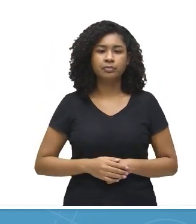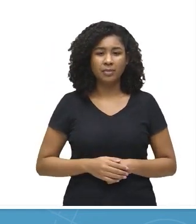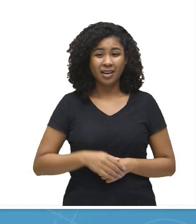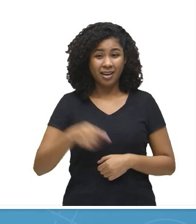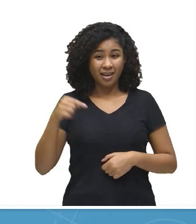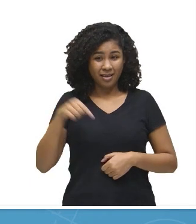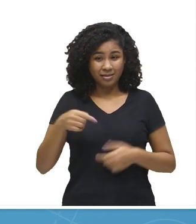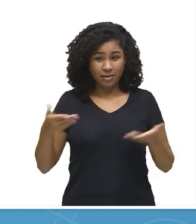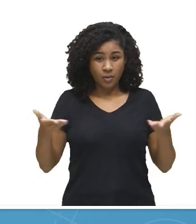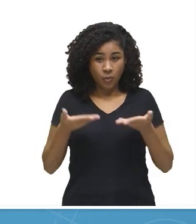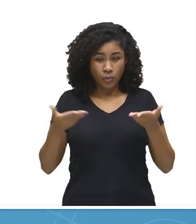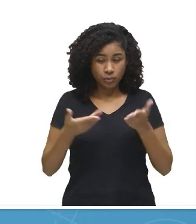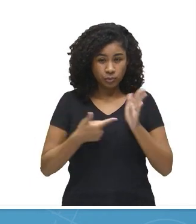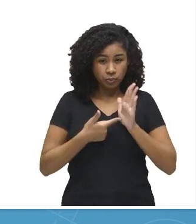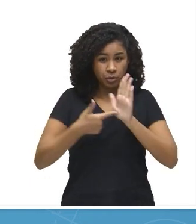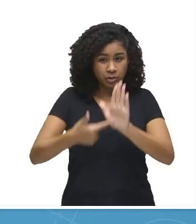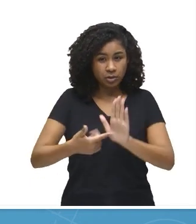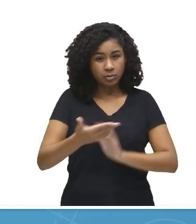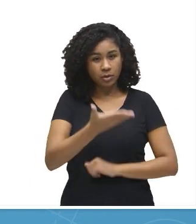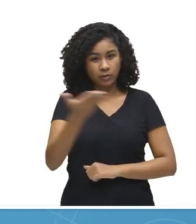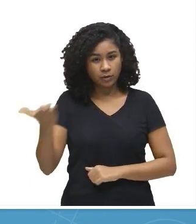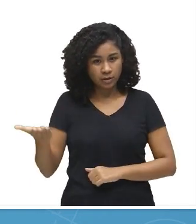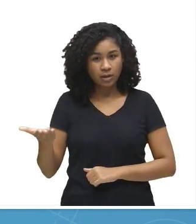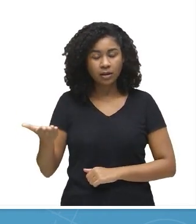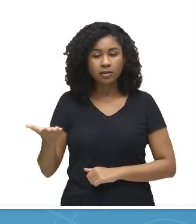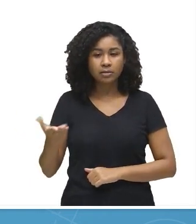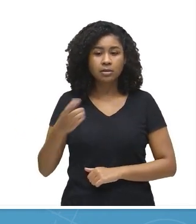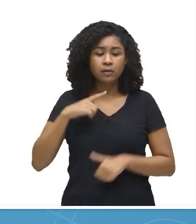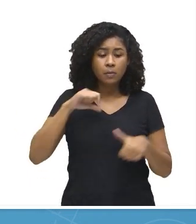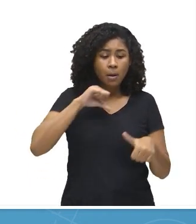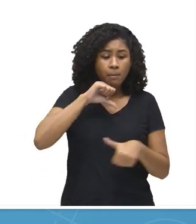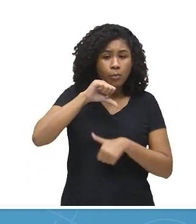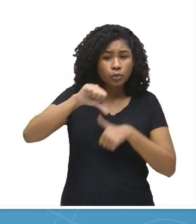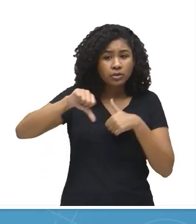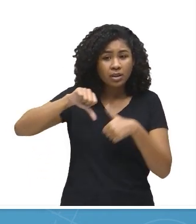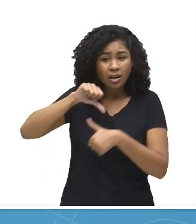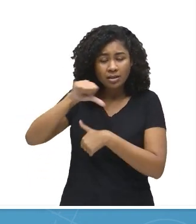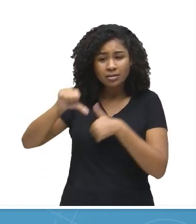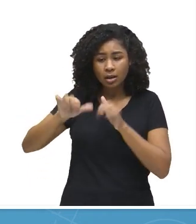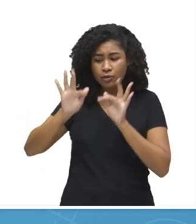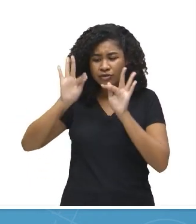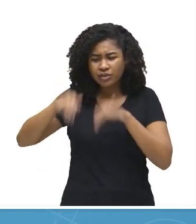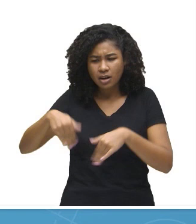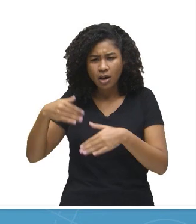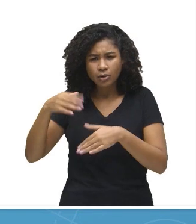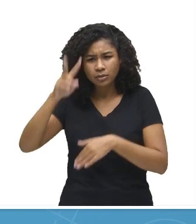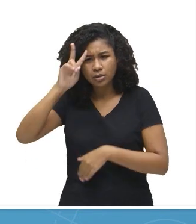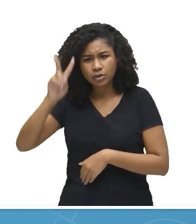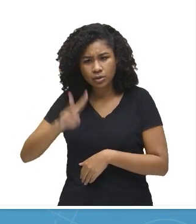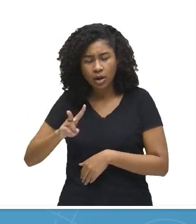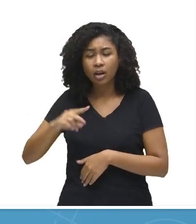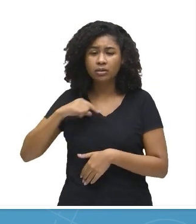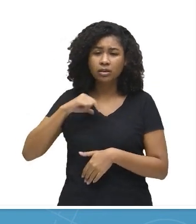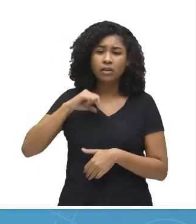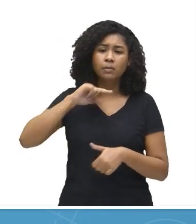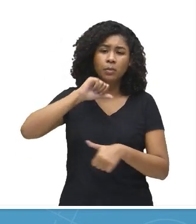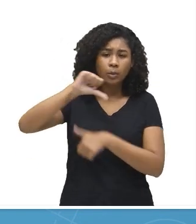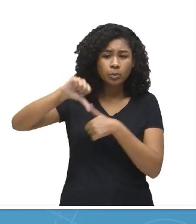Formiga e a Cigarra contemporânea, ou seja, porque houve uma mudança lá no final da história, houve